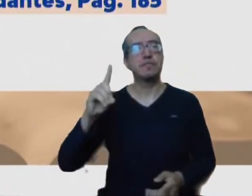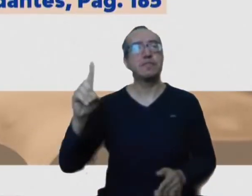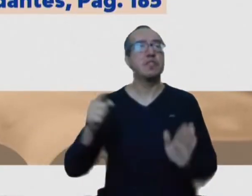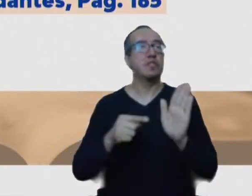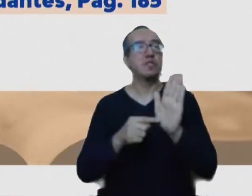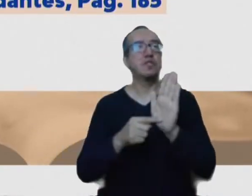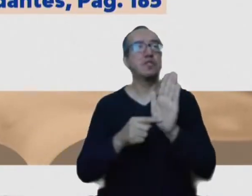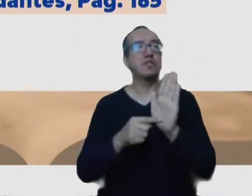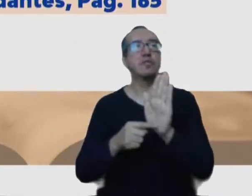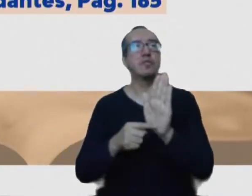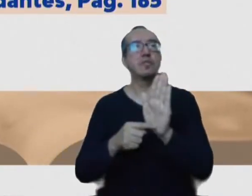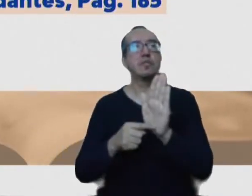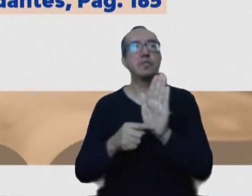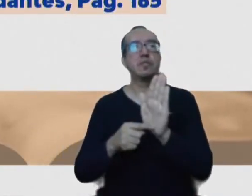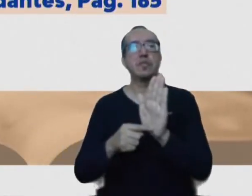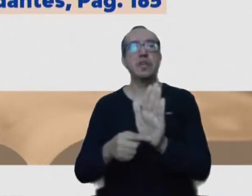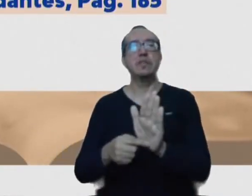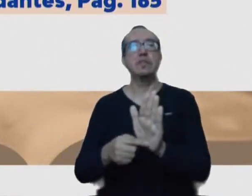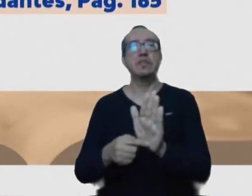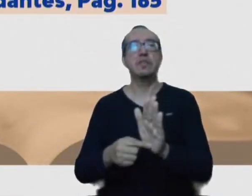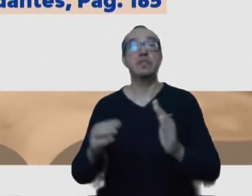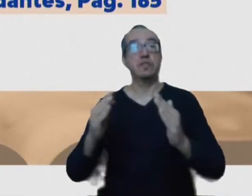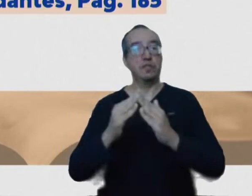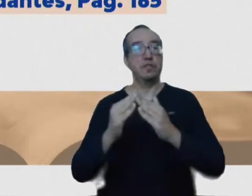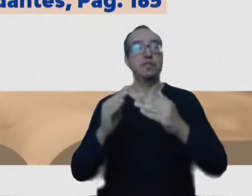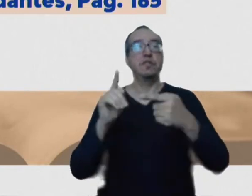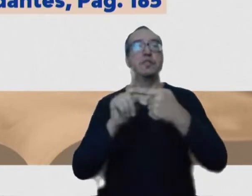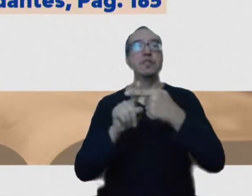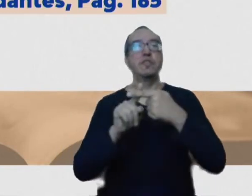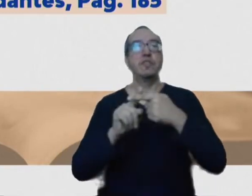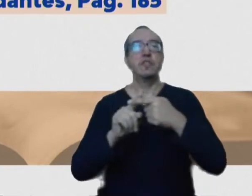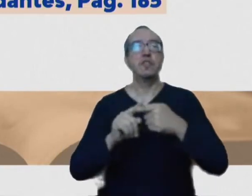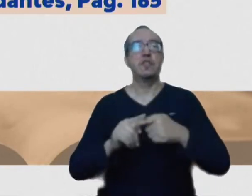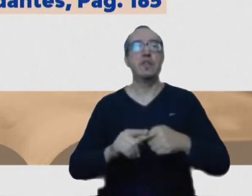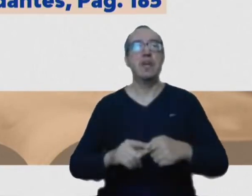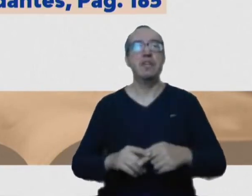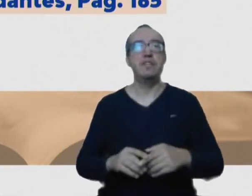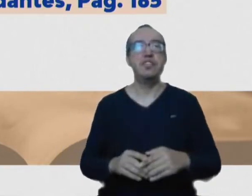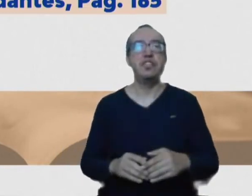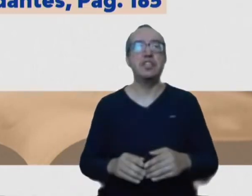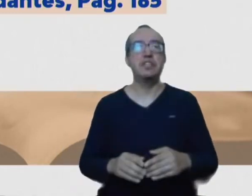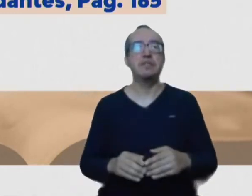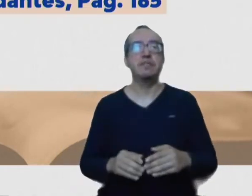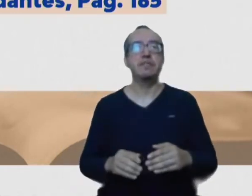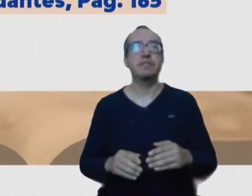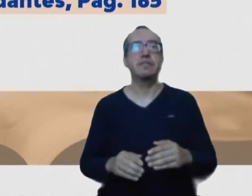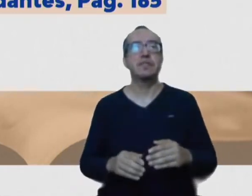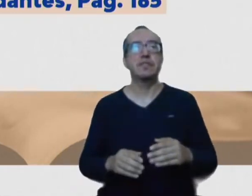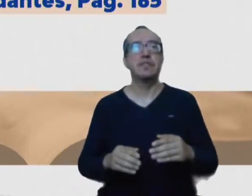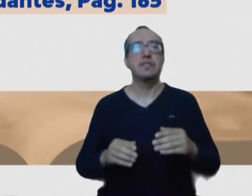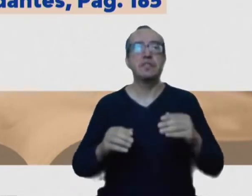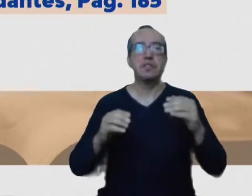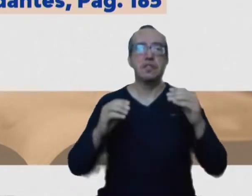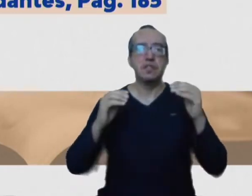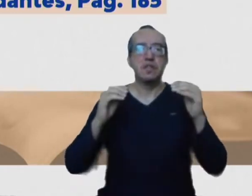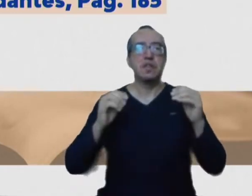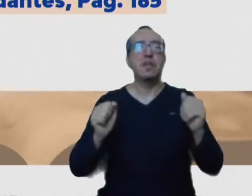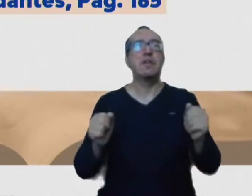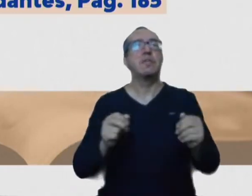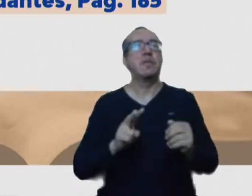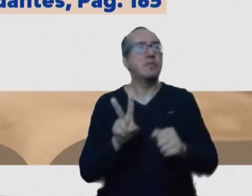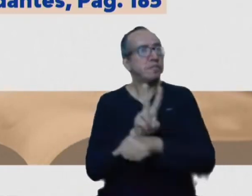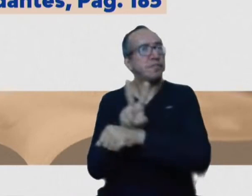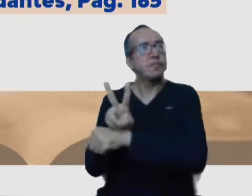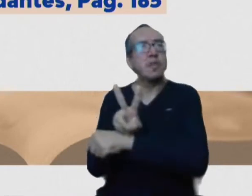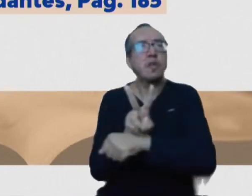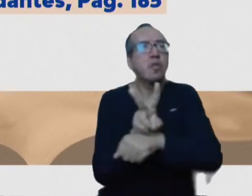Deus indicou a igreja como vigia, a fim de cuidar